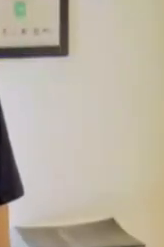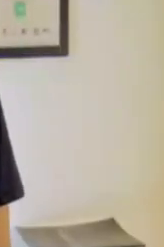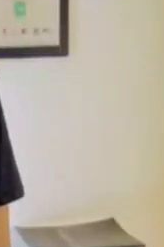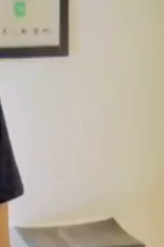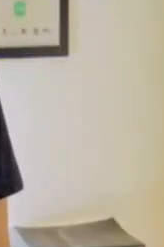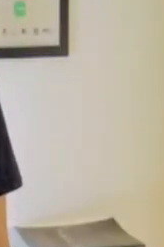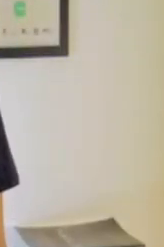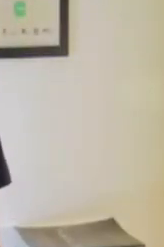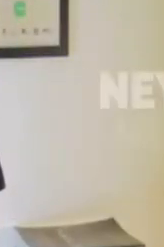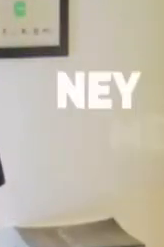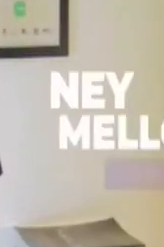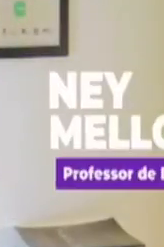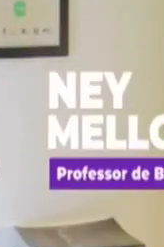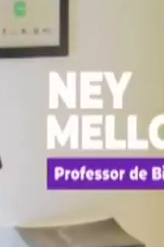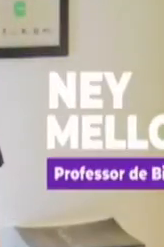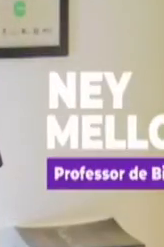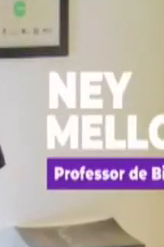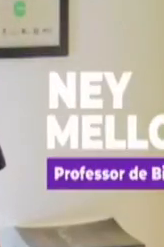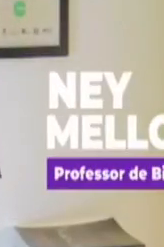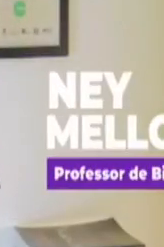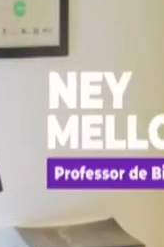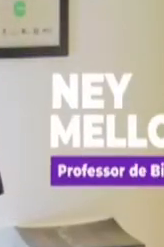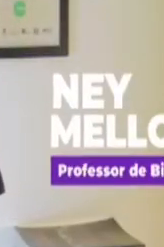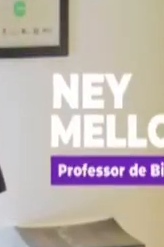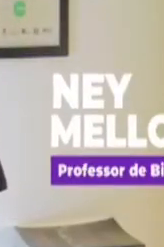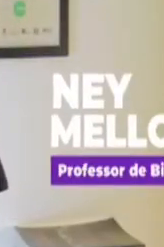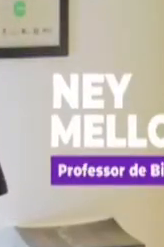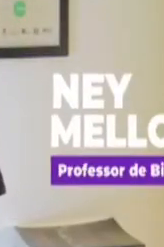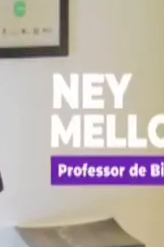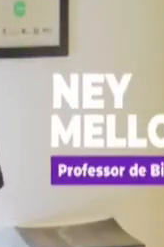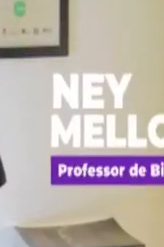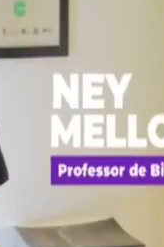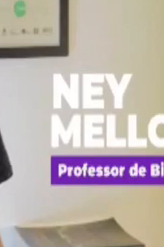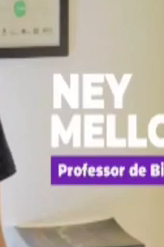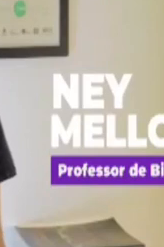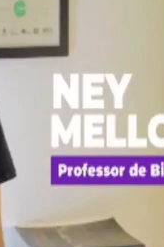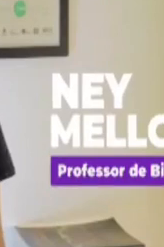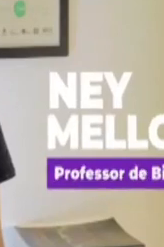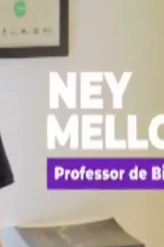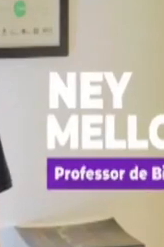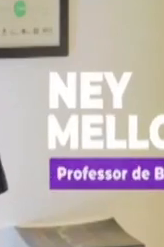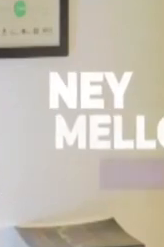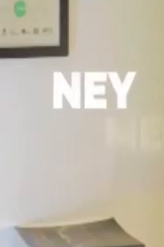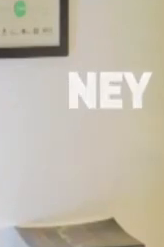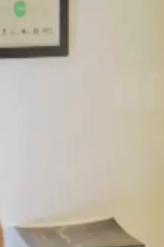Fala, galera! Vem cá, você é professor e acha que só dá pra dar aula na escola? E se eu